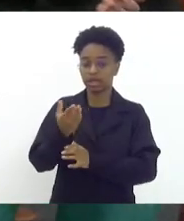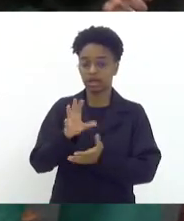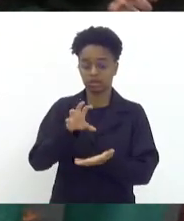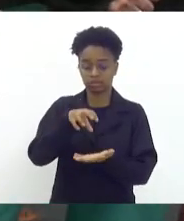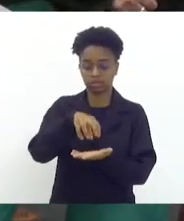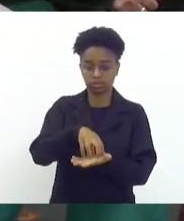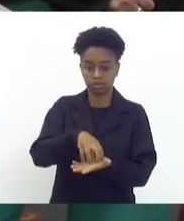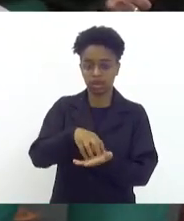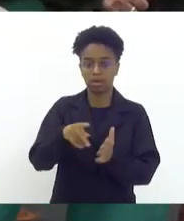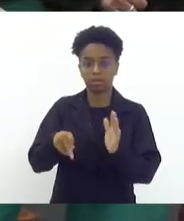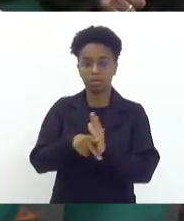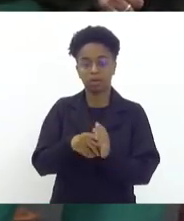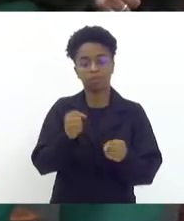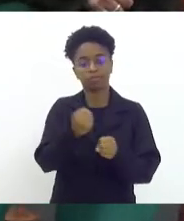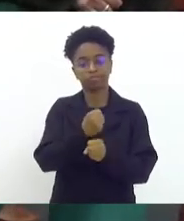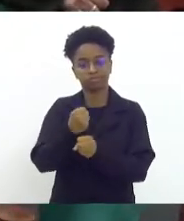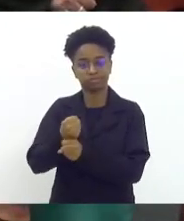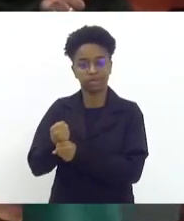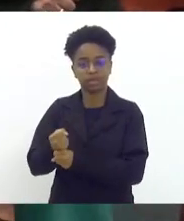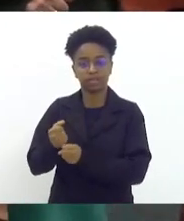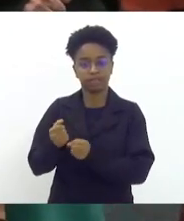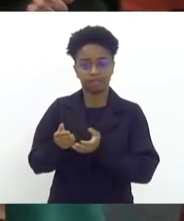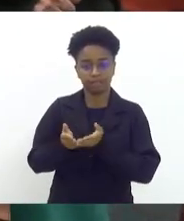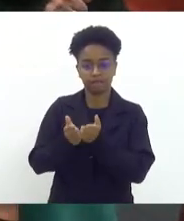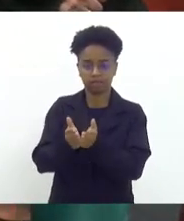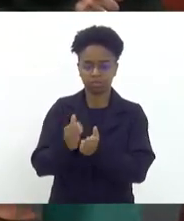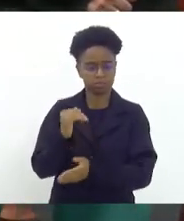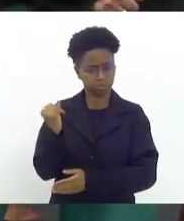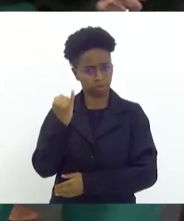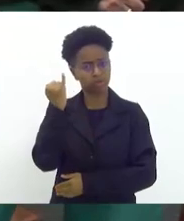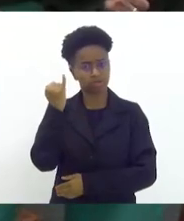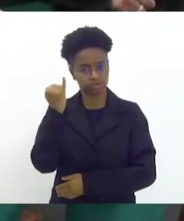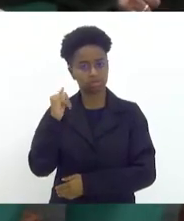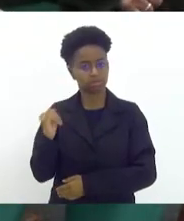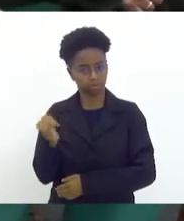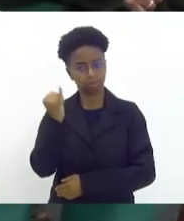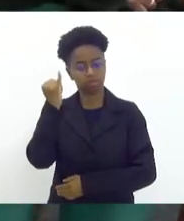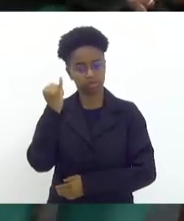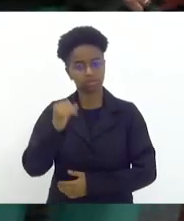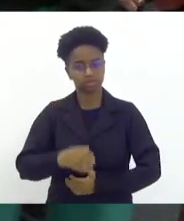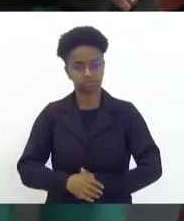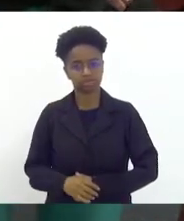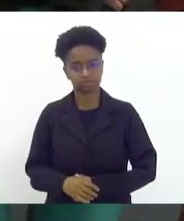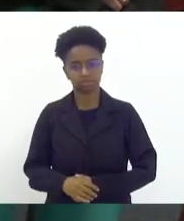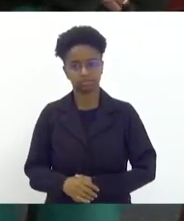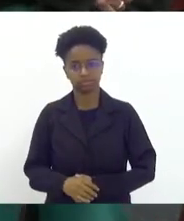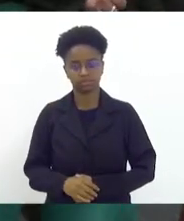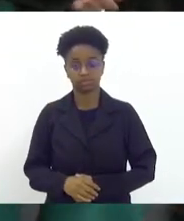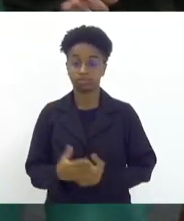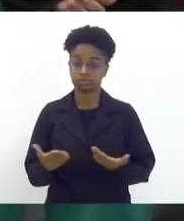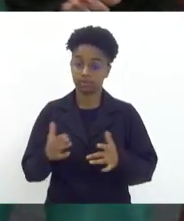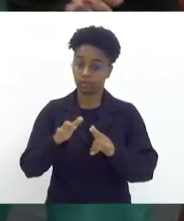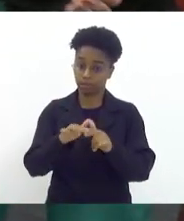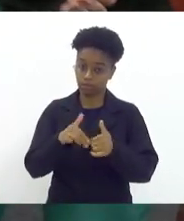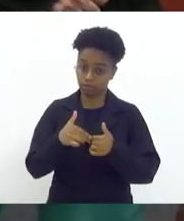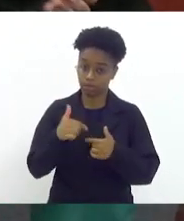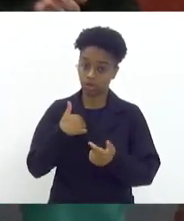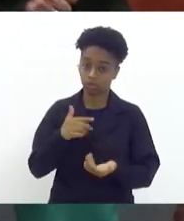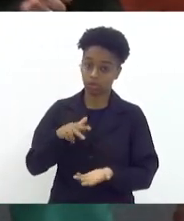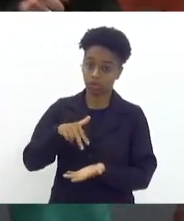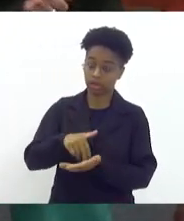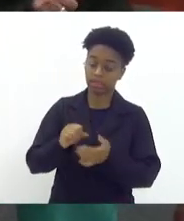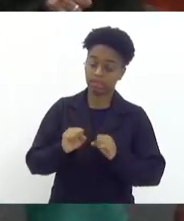setorial da construção naval e offshore muito relevante muito relevante e por isso eu tô aqui